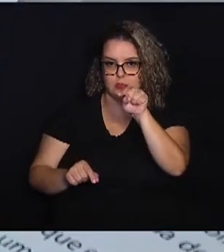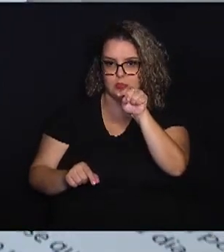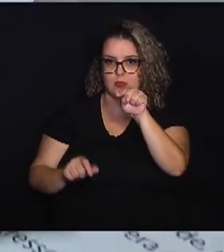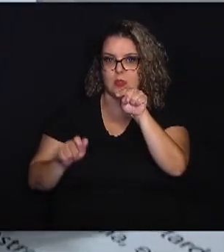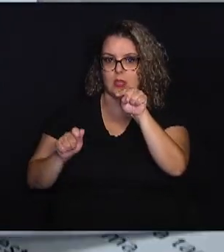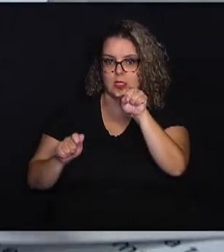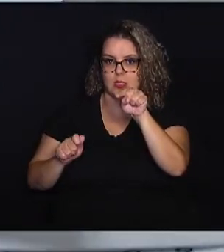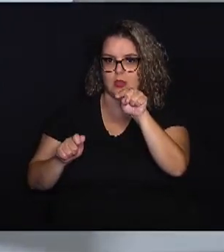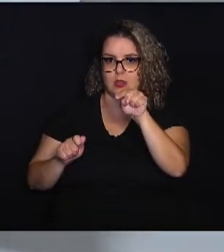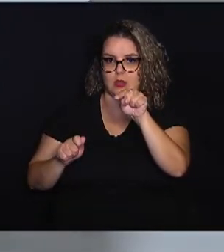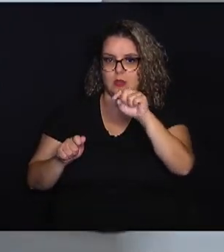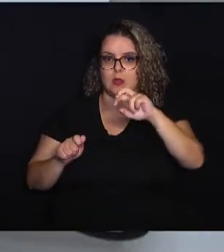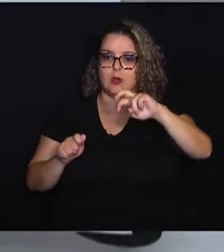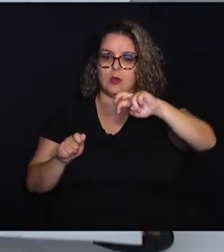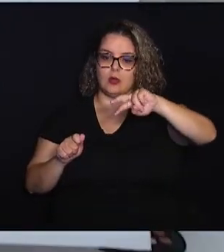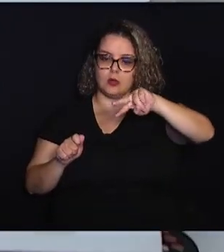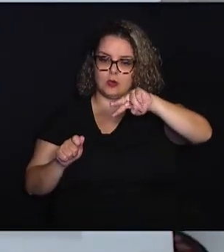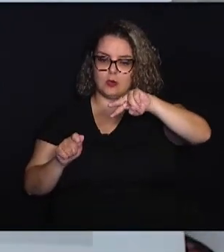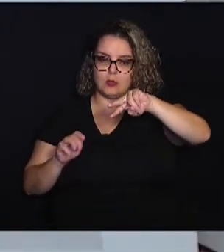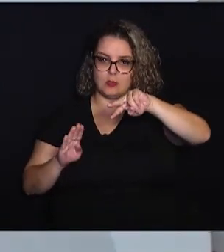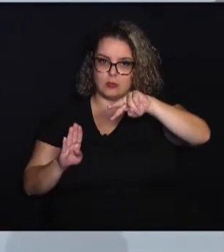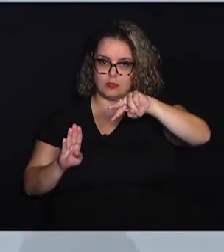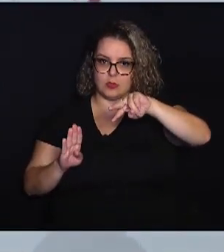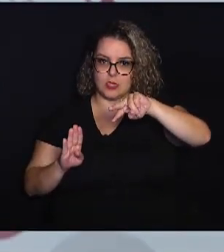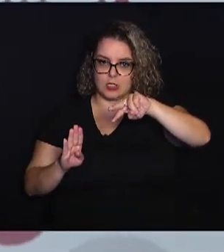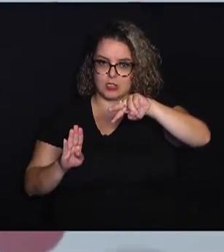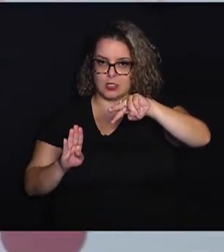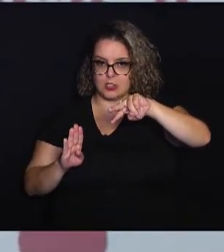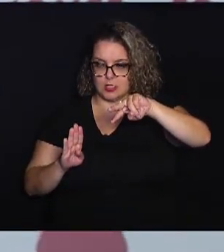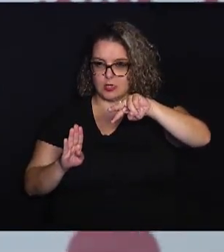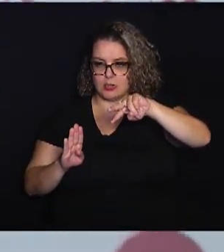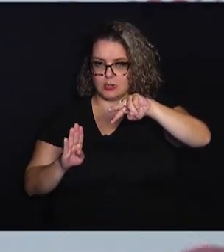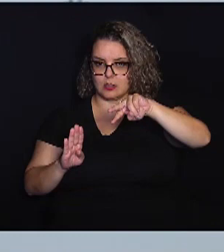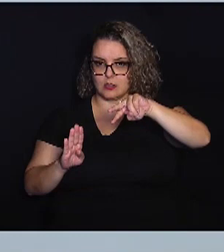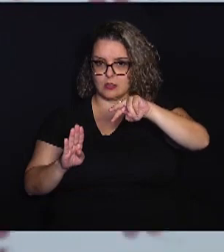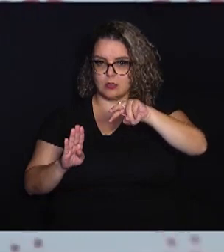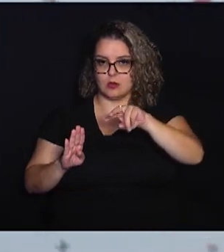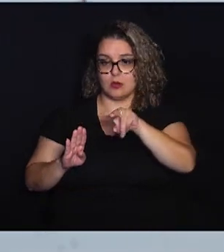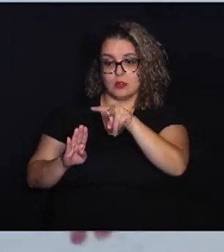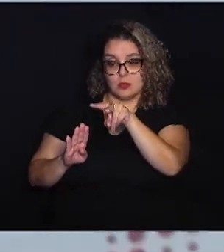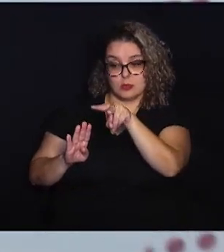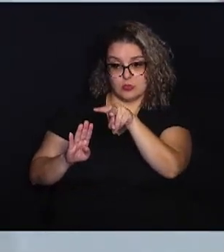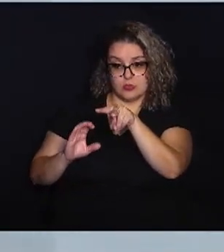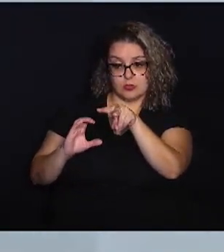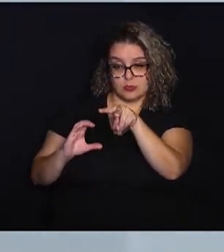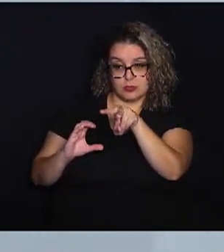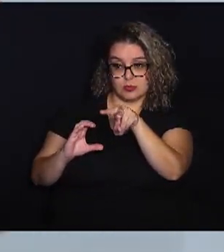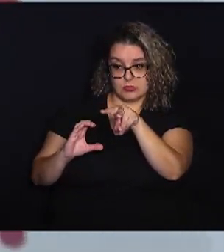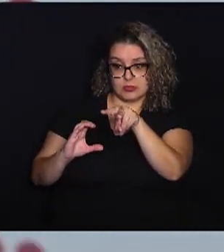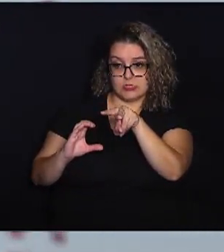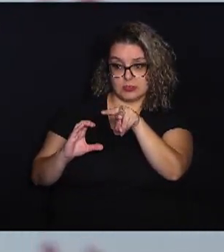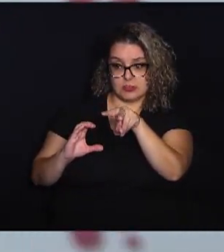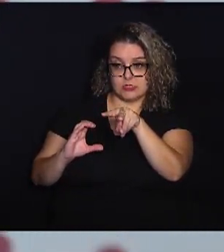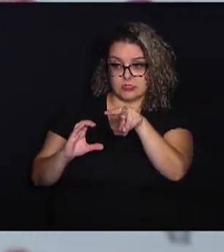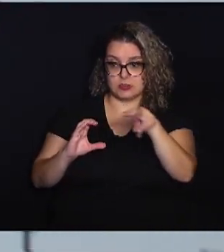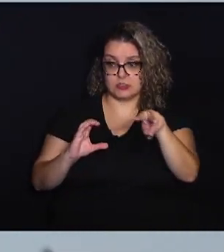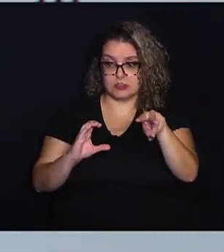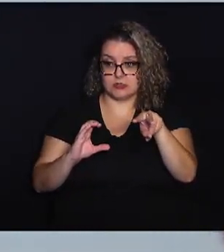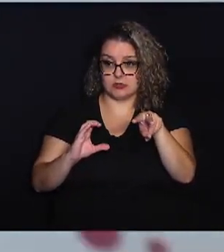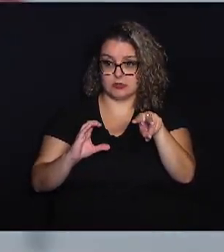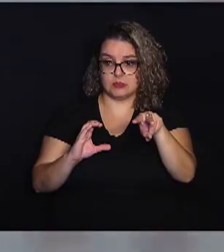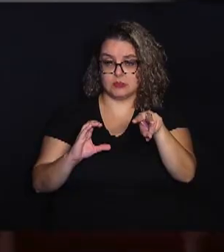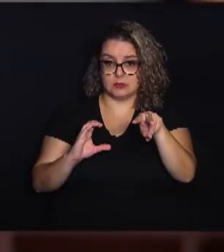A. Se eu tenho os pontos 1 e 2 em relevo, eu tenho a letra B. Os pontos 1 e 4 em relevo, a letra C, e